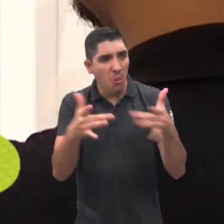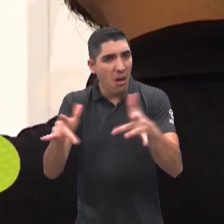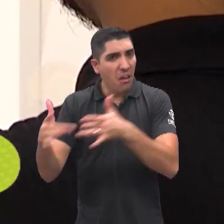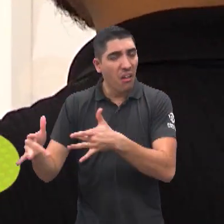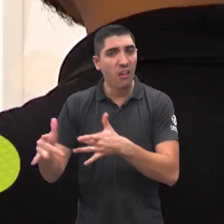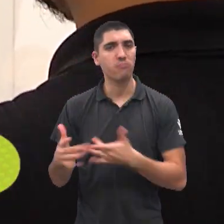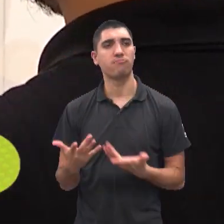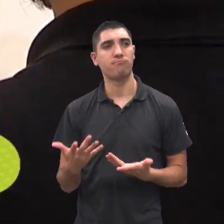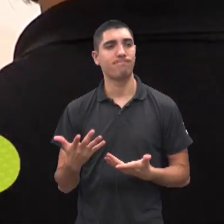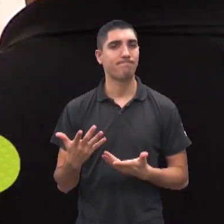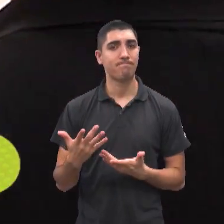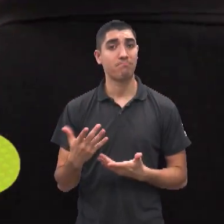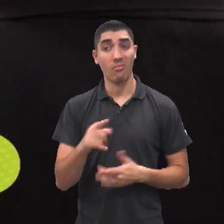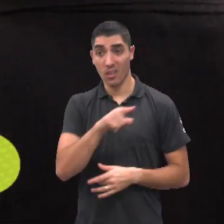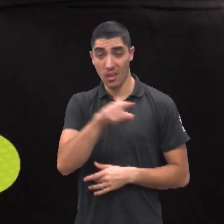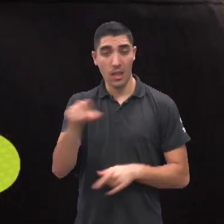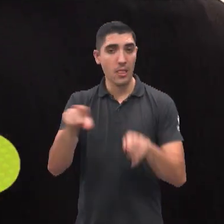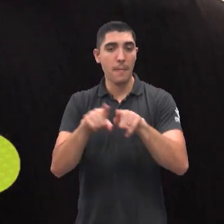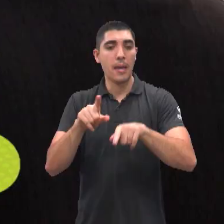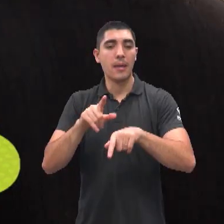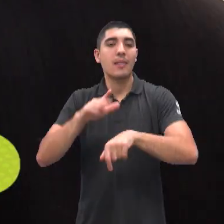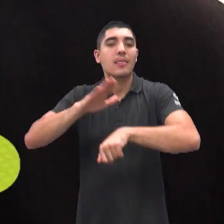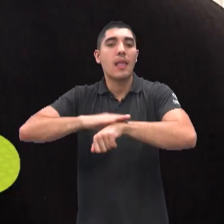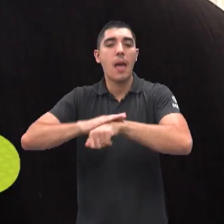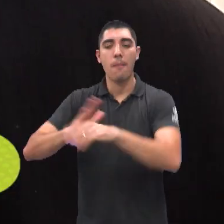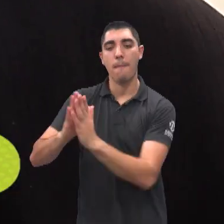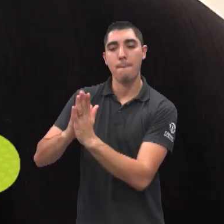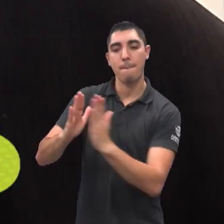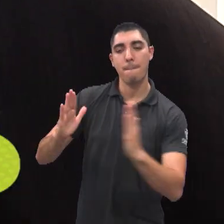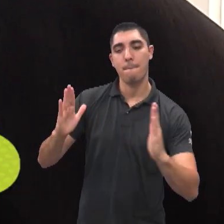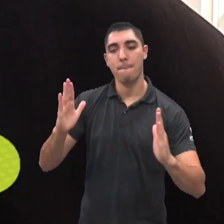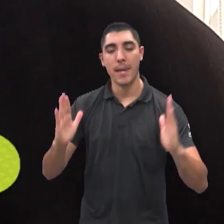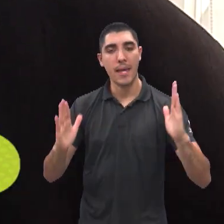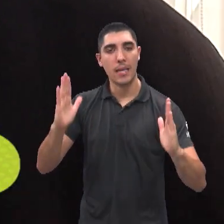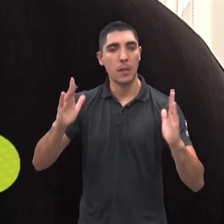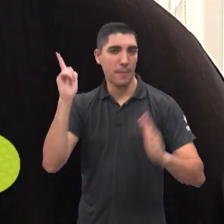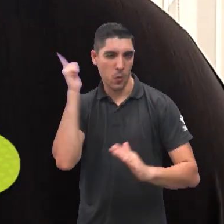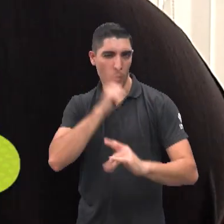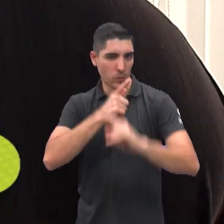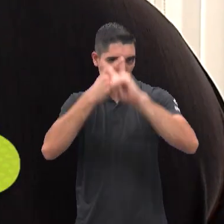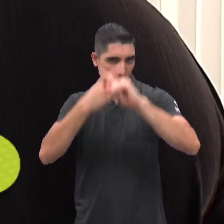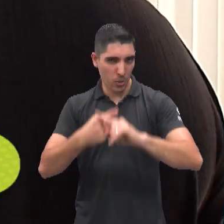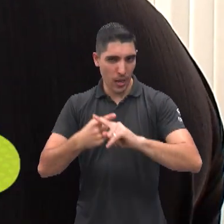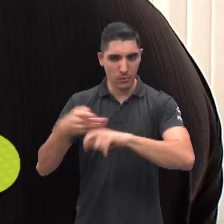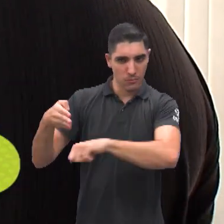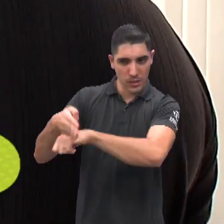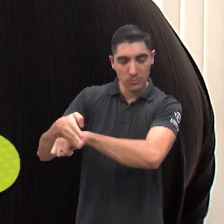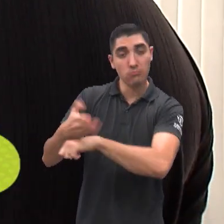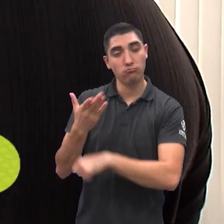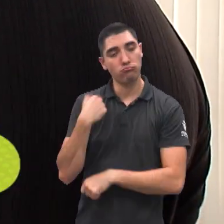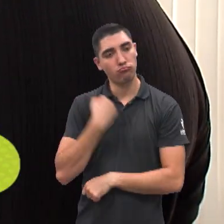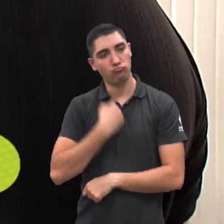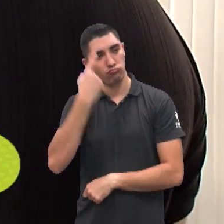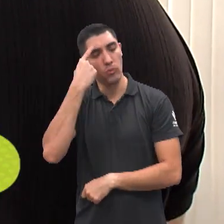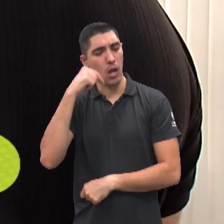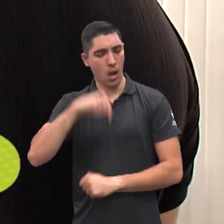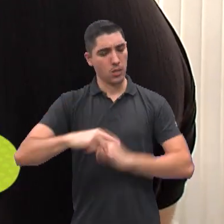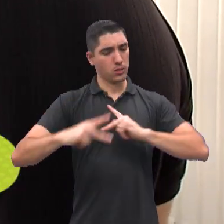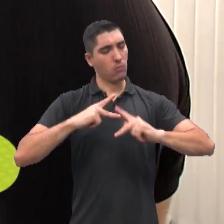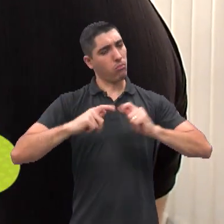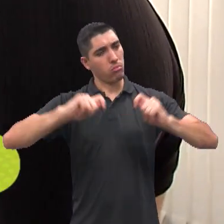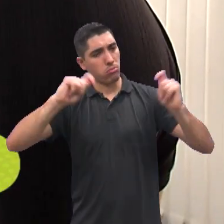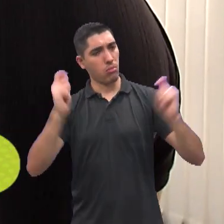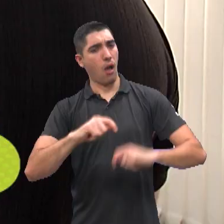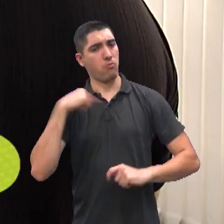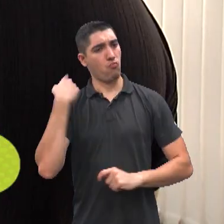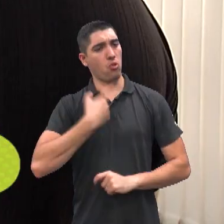e não teria um período concreto para poder ser realizados os jogos. No mesmo momento, São José levantou a mão e se prontificou a poder